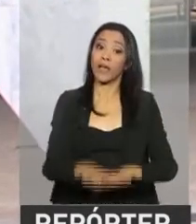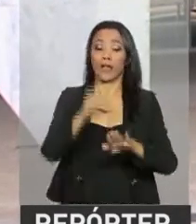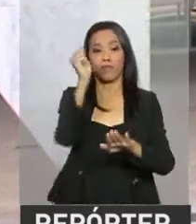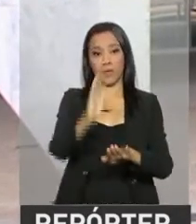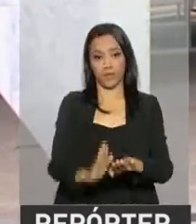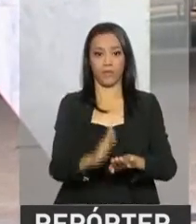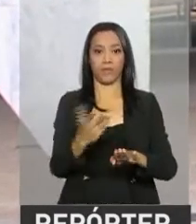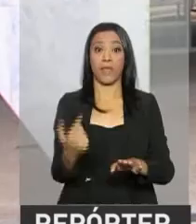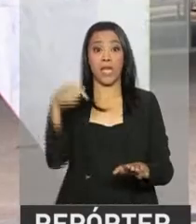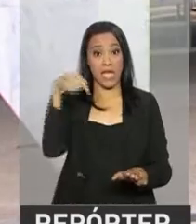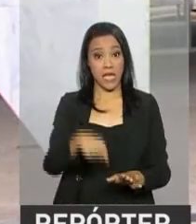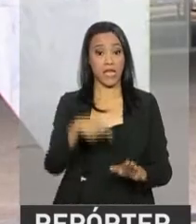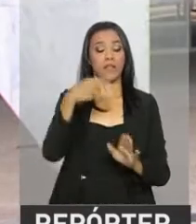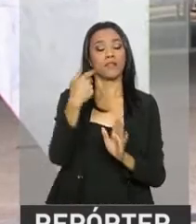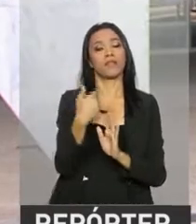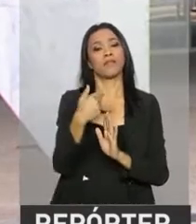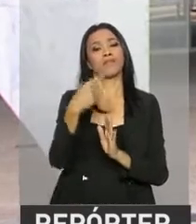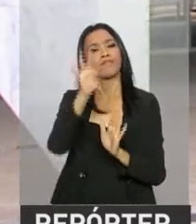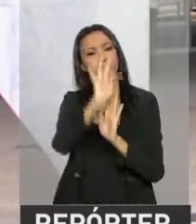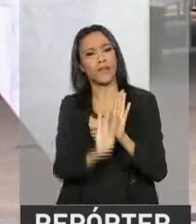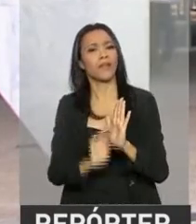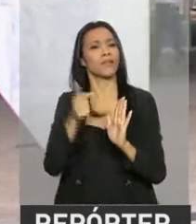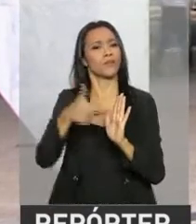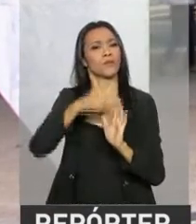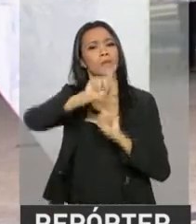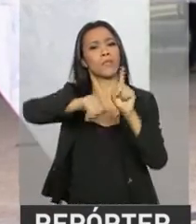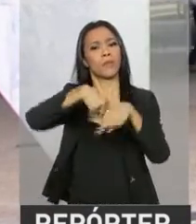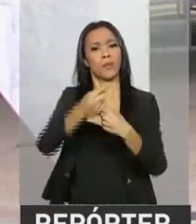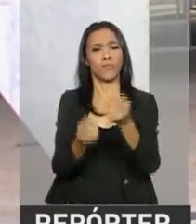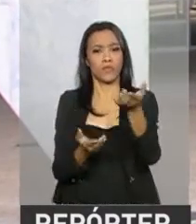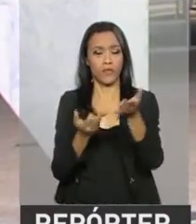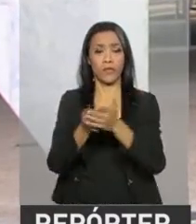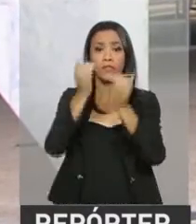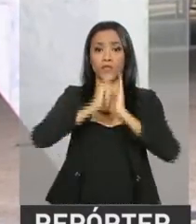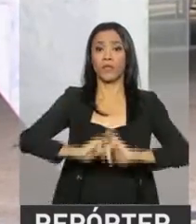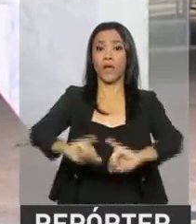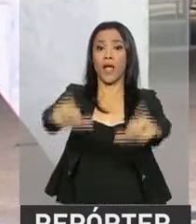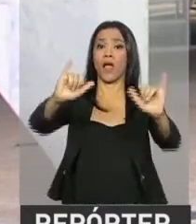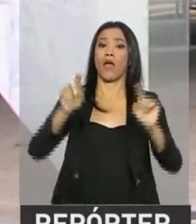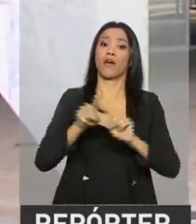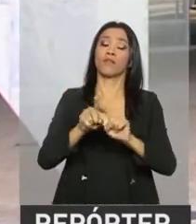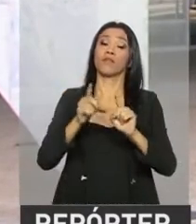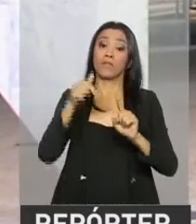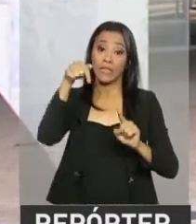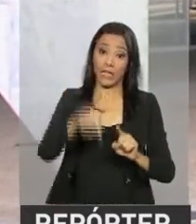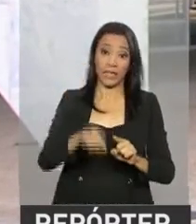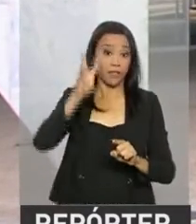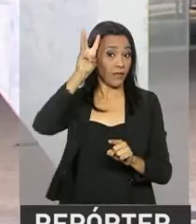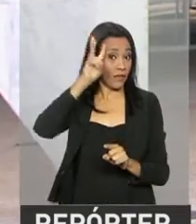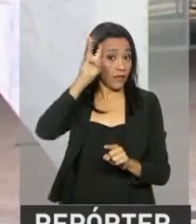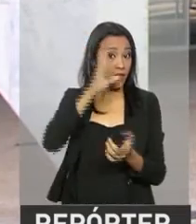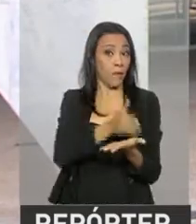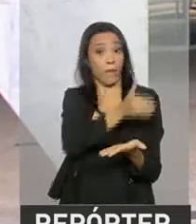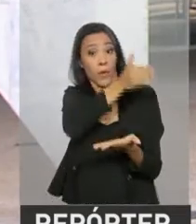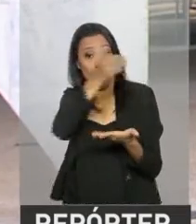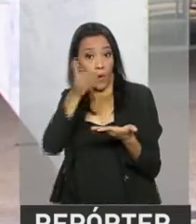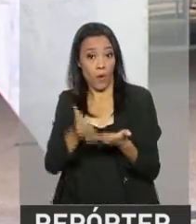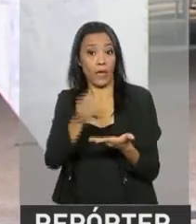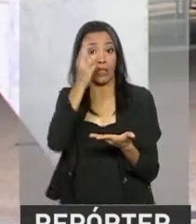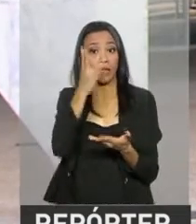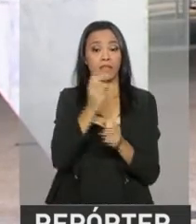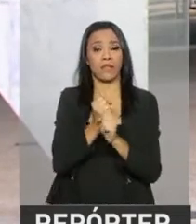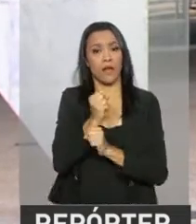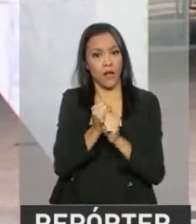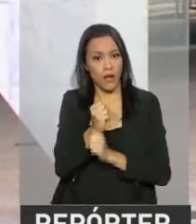que havia sido aprovado pelo Congresso Nacional e foi publicado no Diário Oficial da União desta terça-feira, prorroga por mais 3 anos